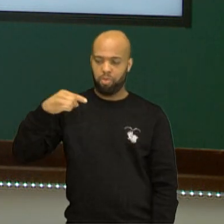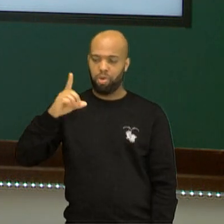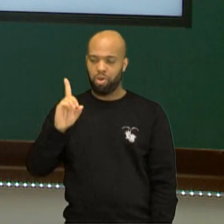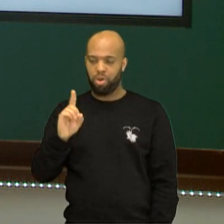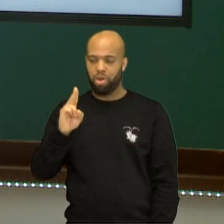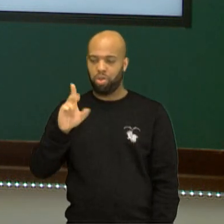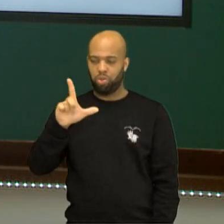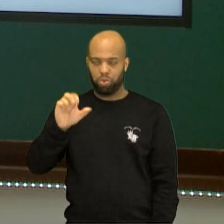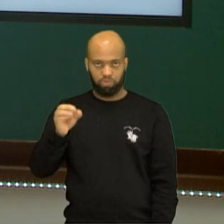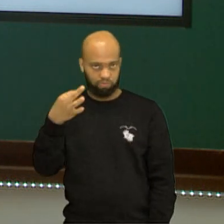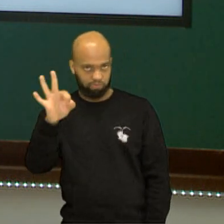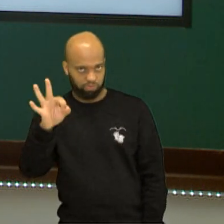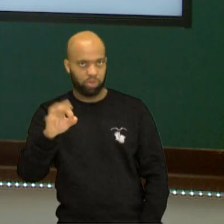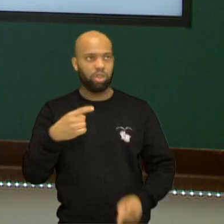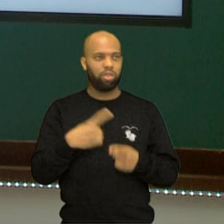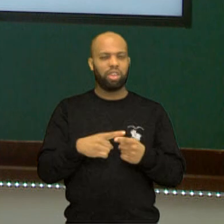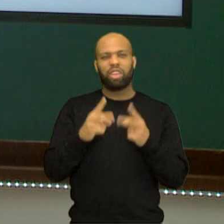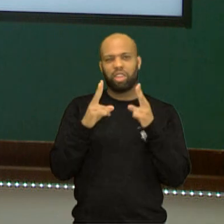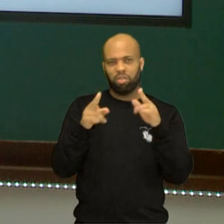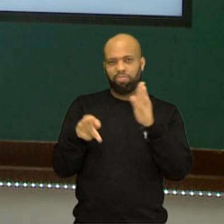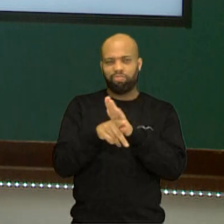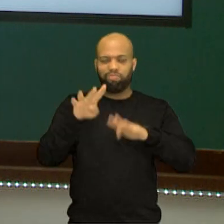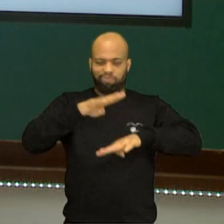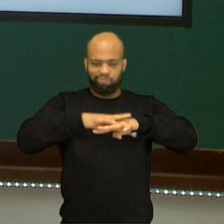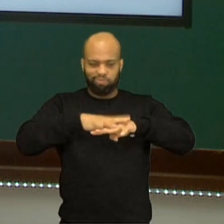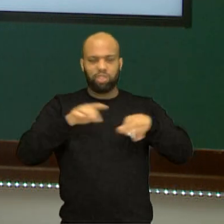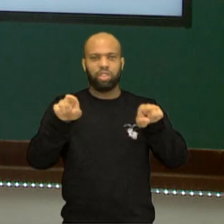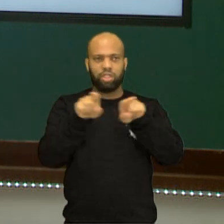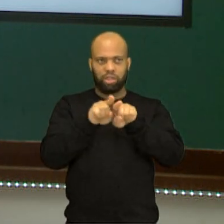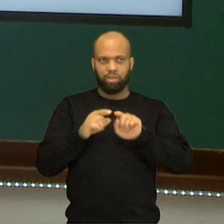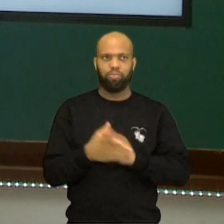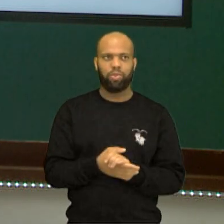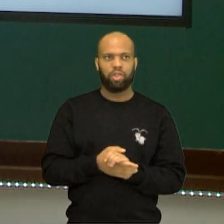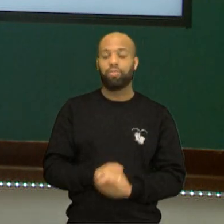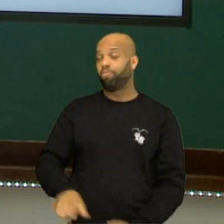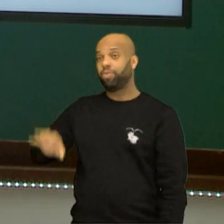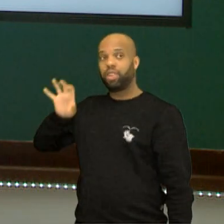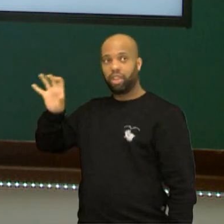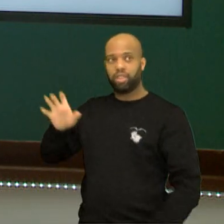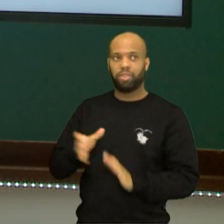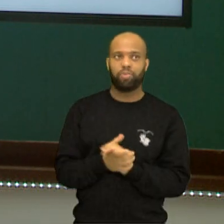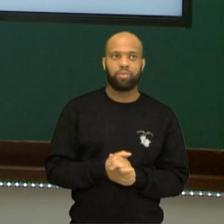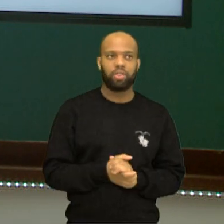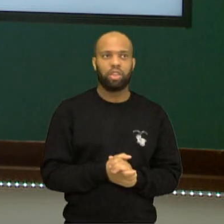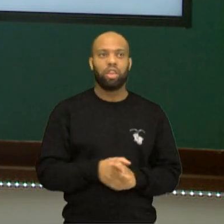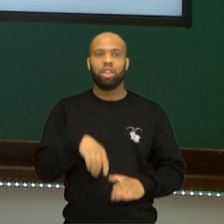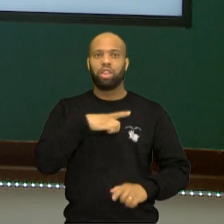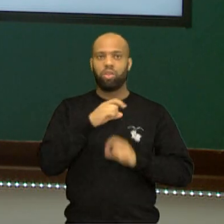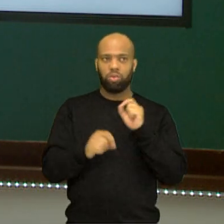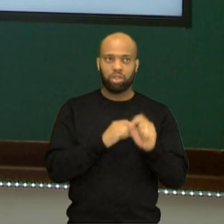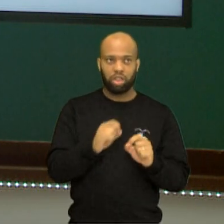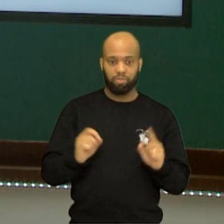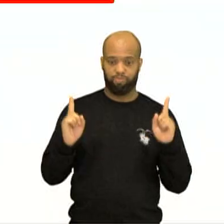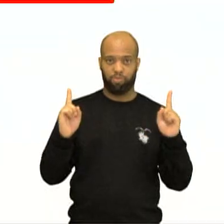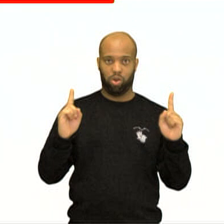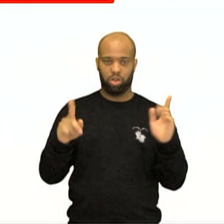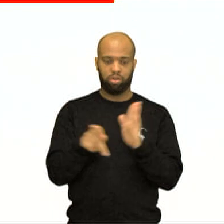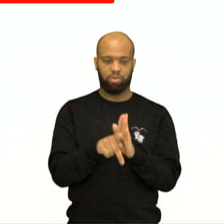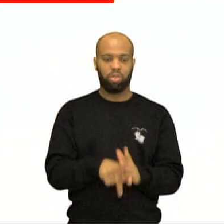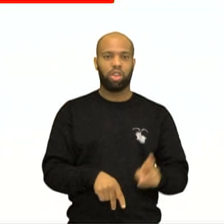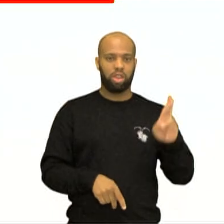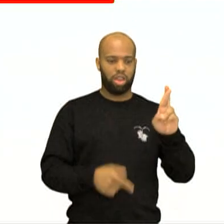certo? Esse é o símbolo de módulo, como o módulo da matemática lá, certo? E ficaria o seguinte, o módulo de R2 vai